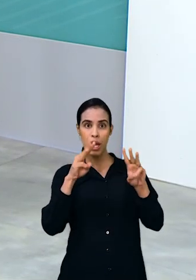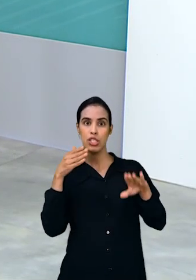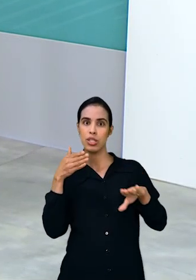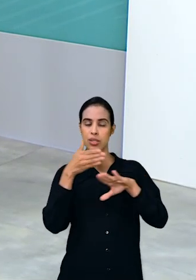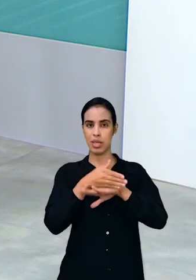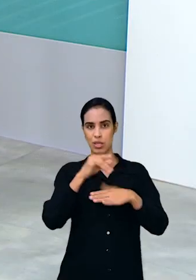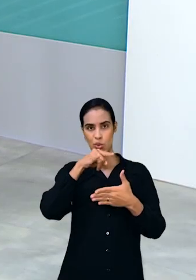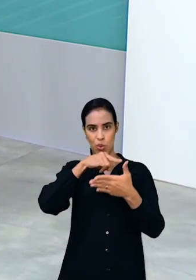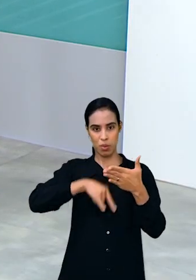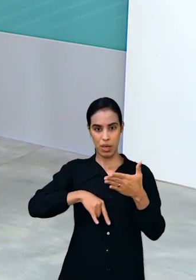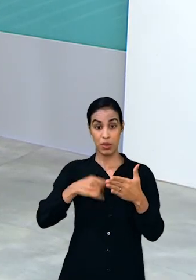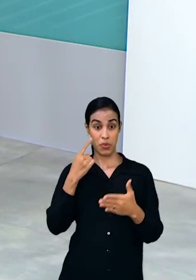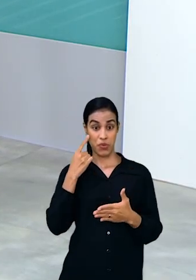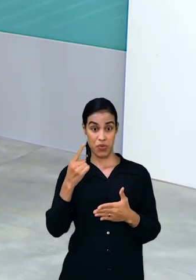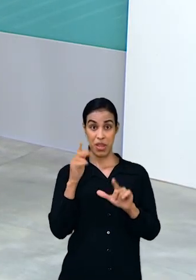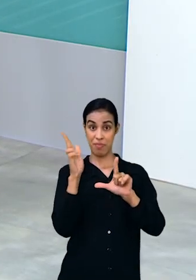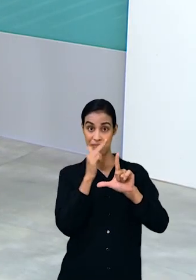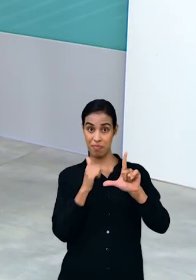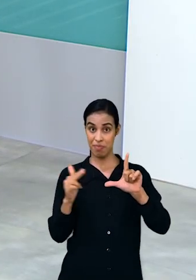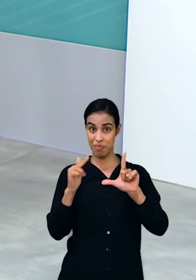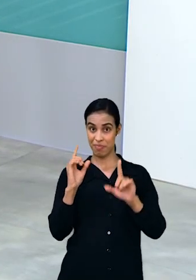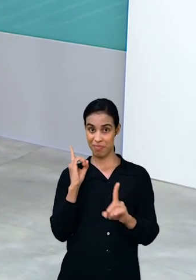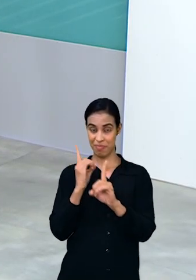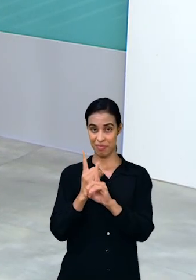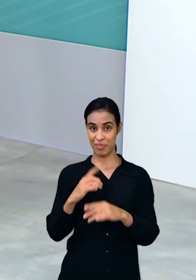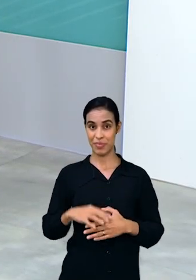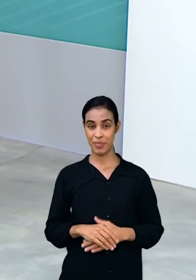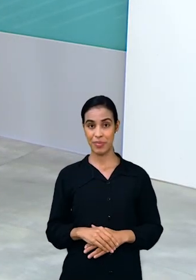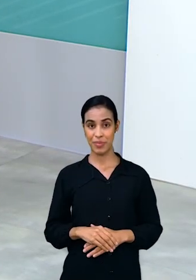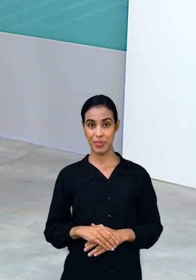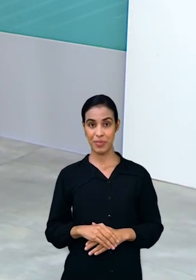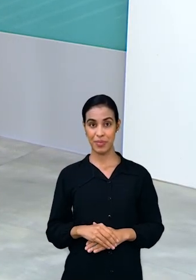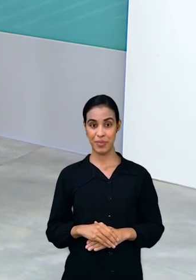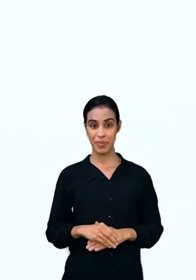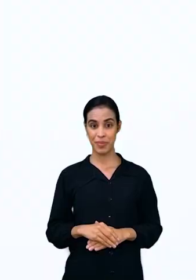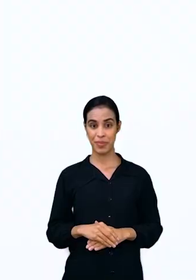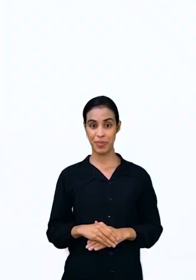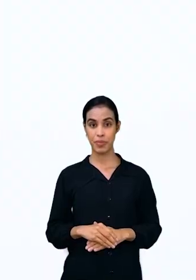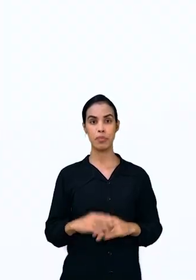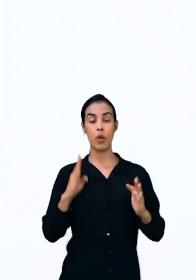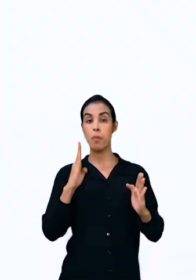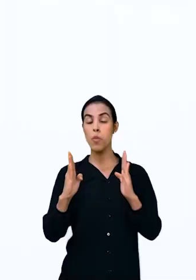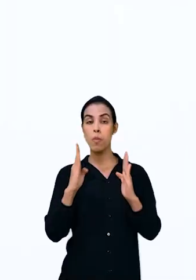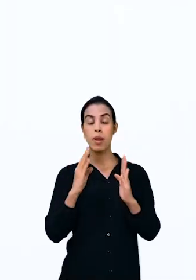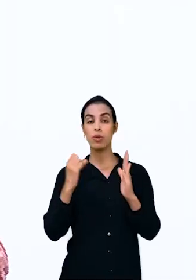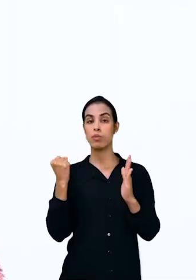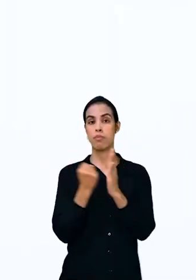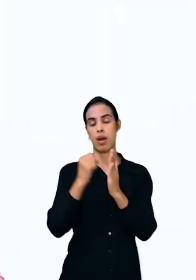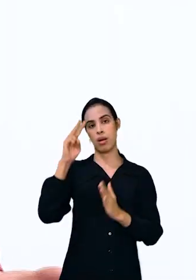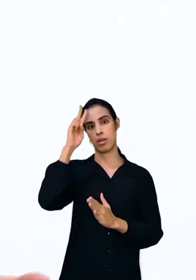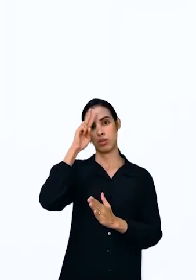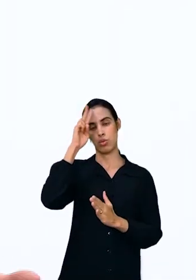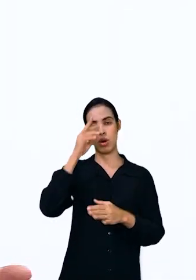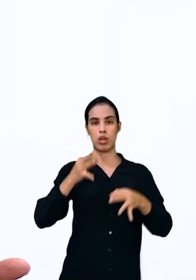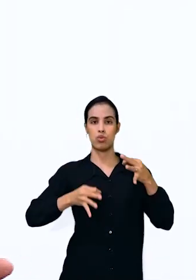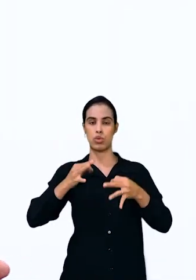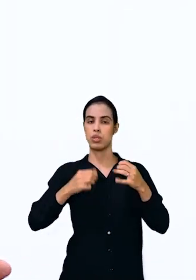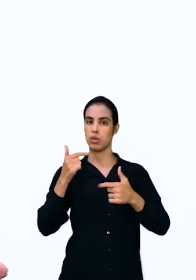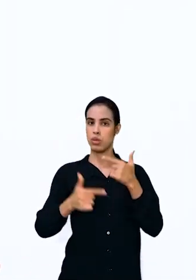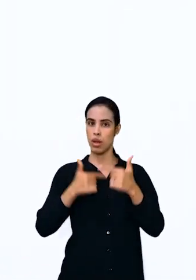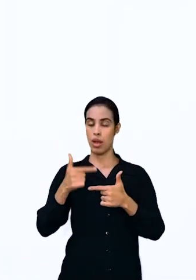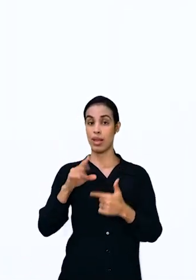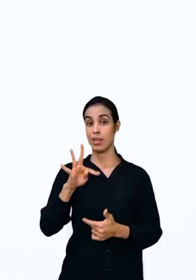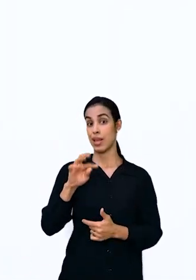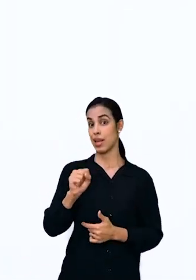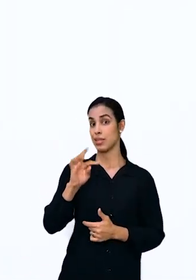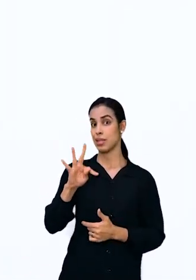diretamente no site. Para acessar o documento, basta apontar a câmera para o QR Code. Um momento histórico para a Justiça do Trabalho.